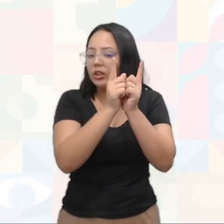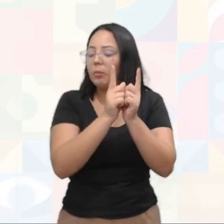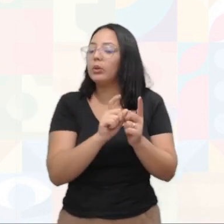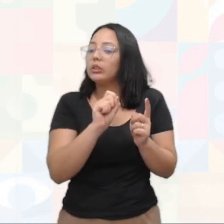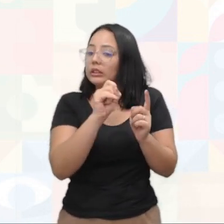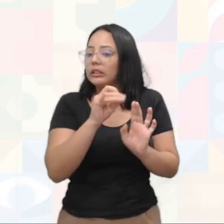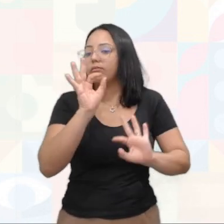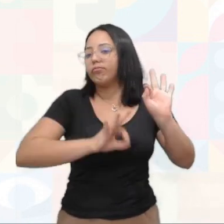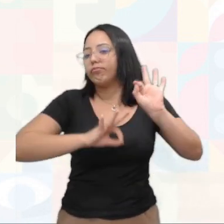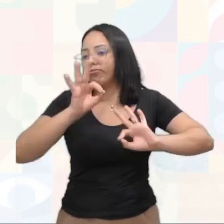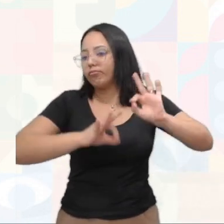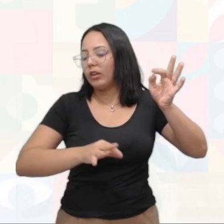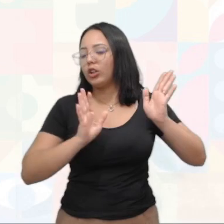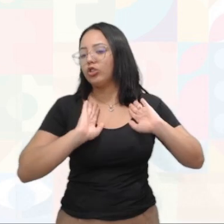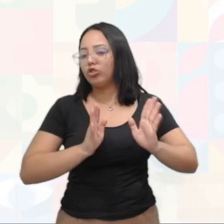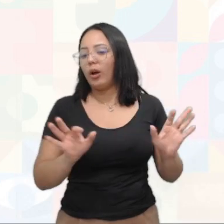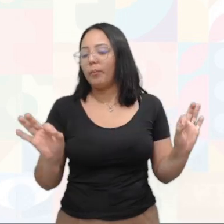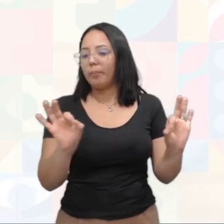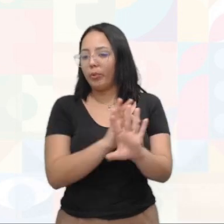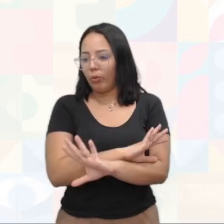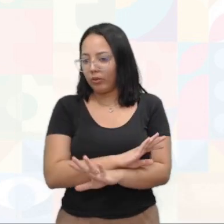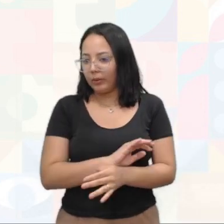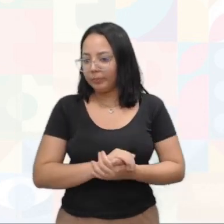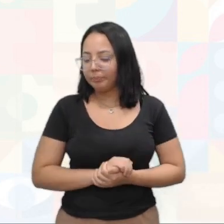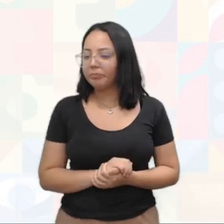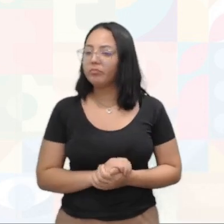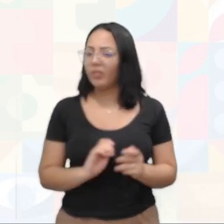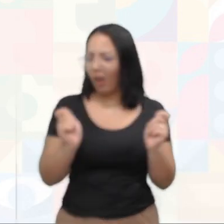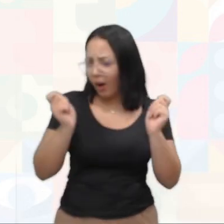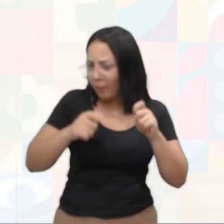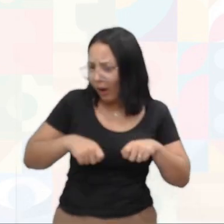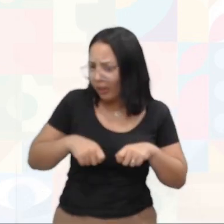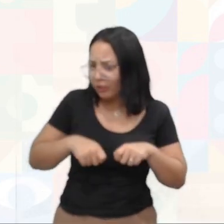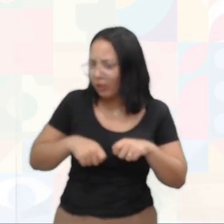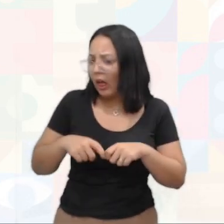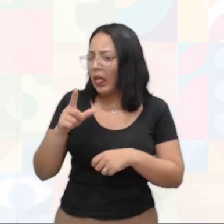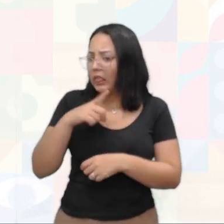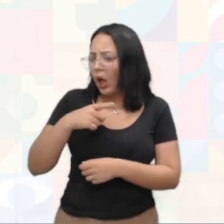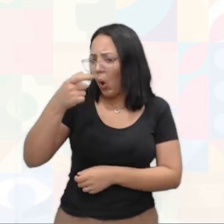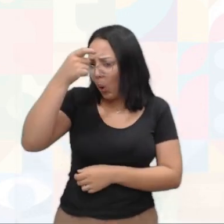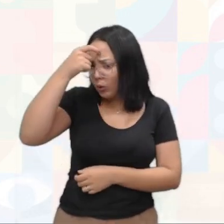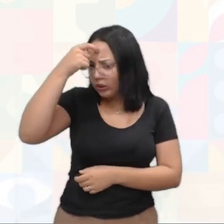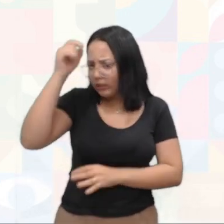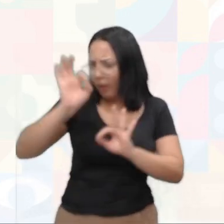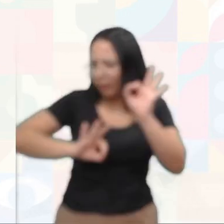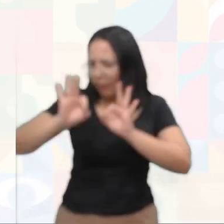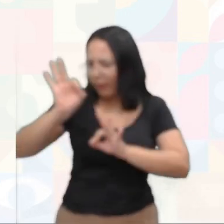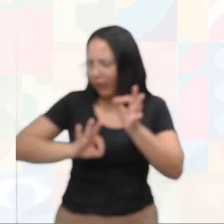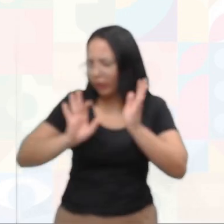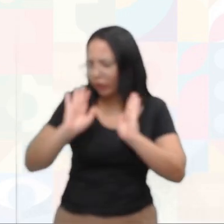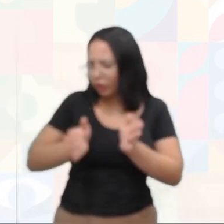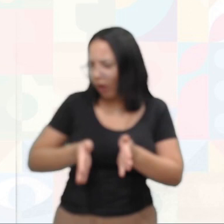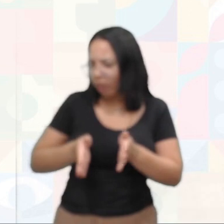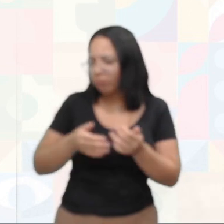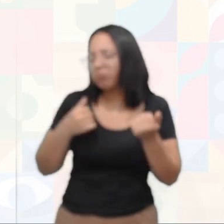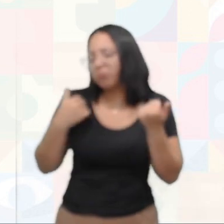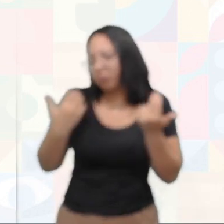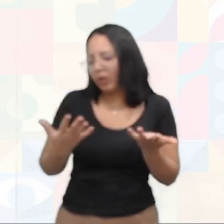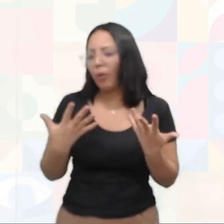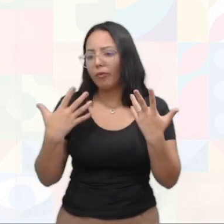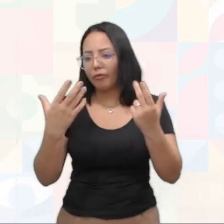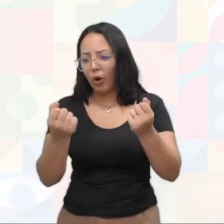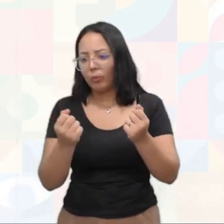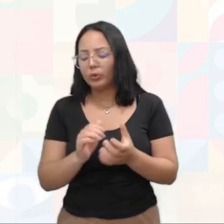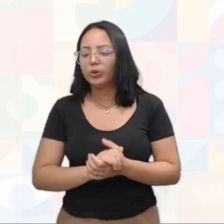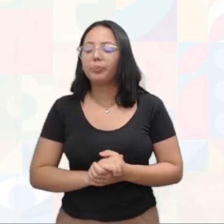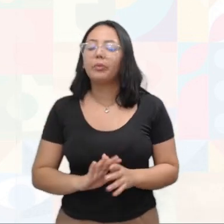estiver preparada para essa situação. Ela é capaz, ela tem consciência de estar preparada para a situação. Aí vamos